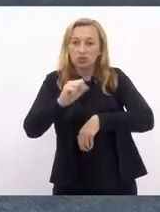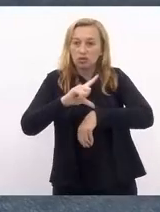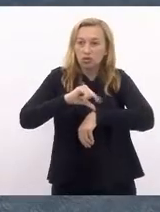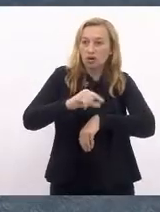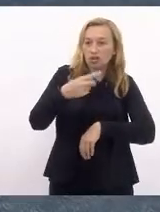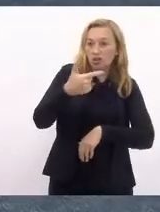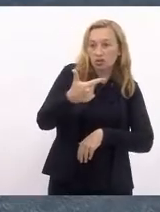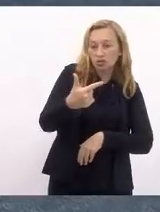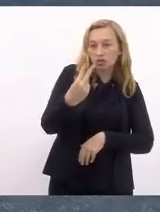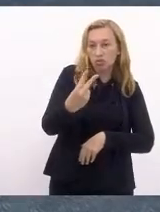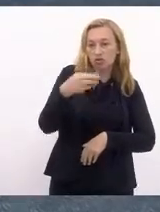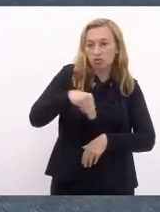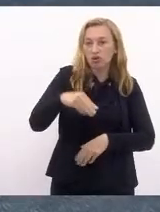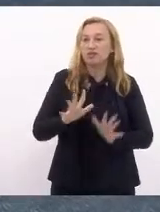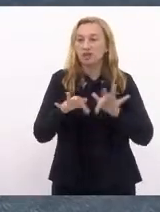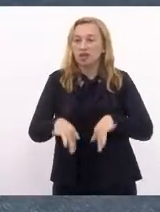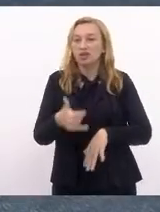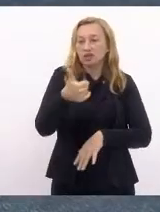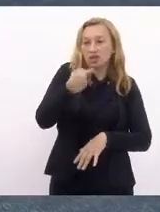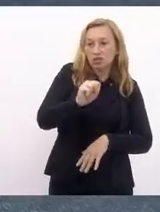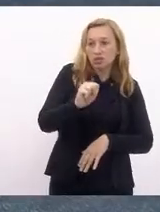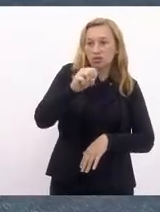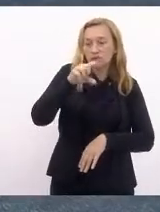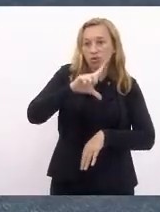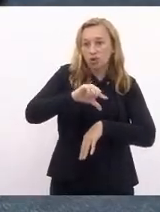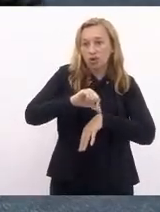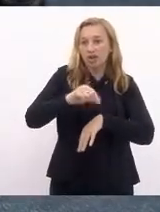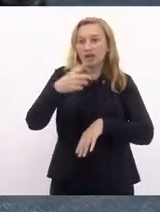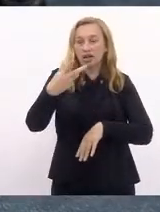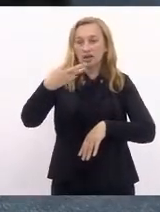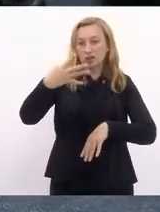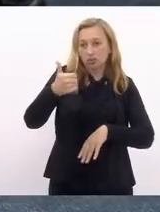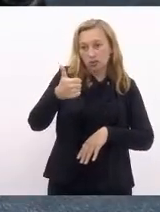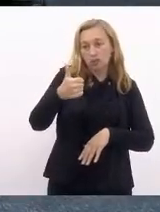18:02 encerrou seus 18:14